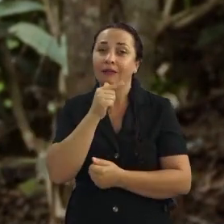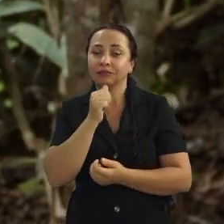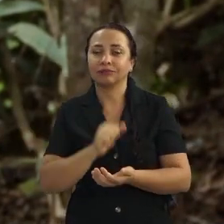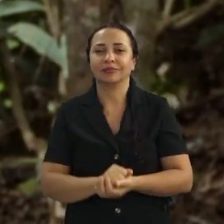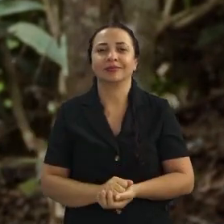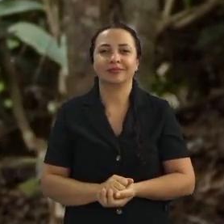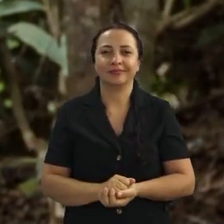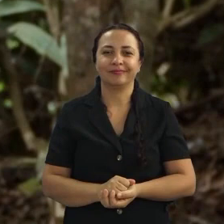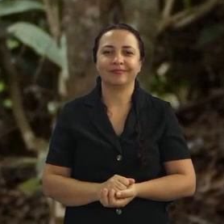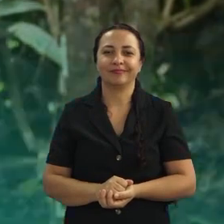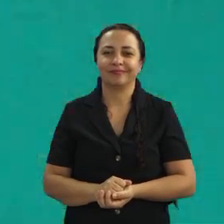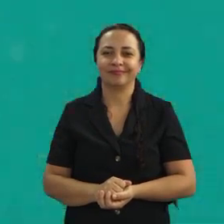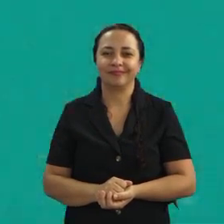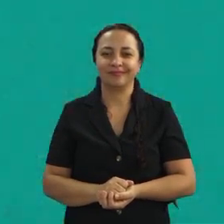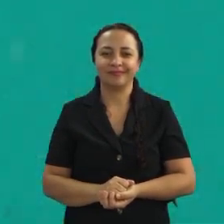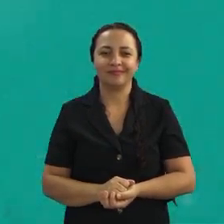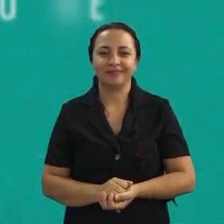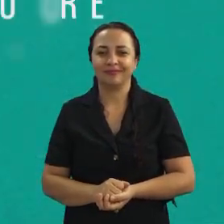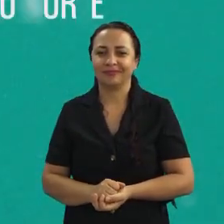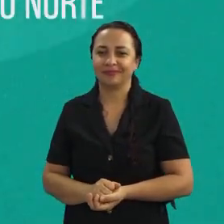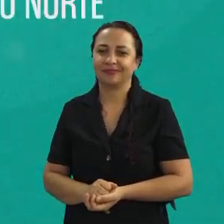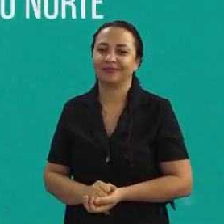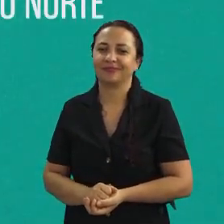vamos descobrir porque